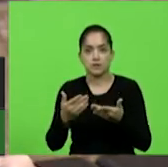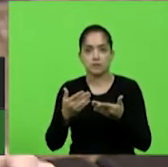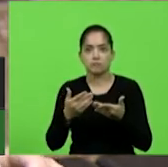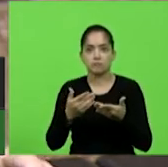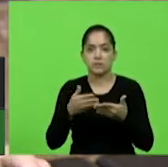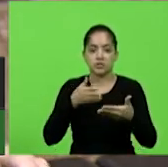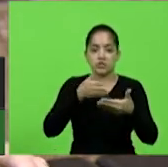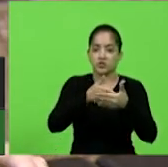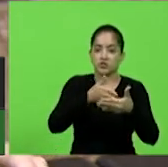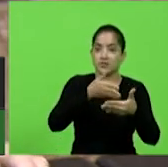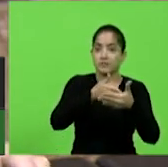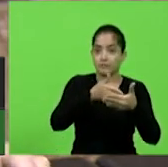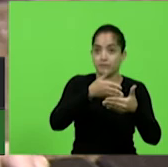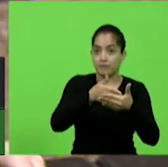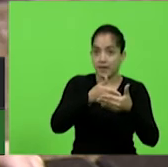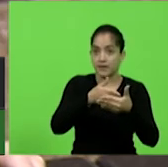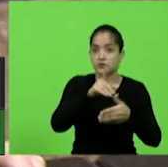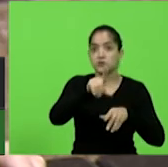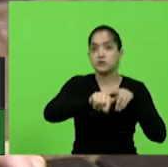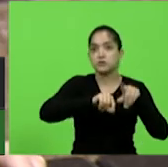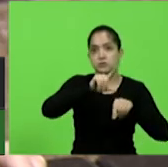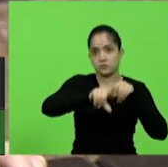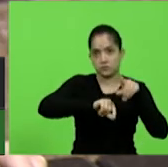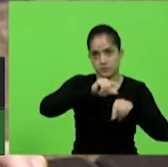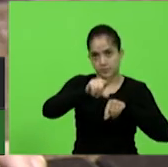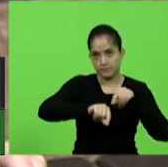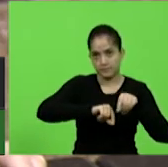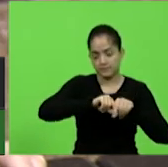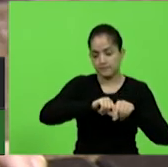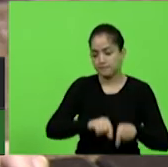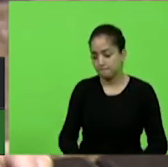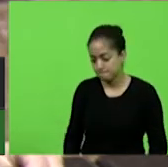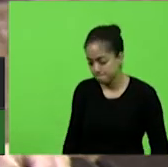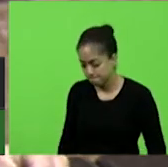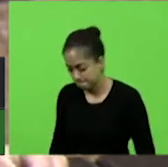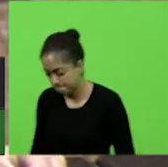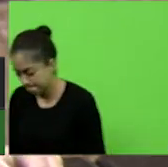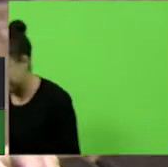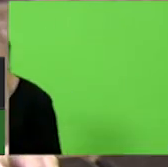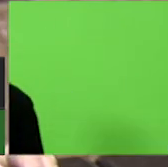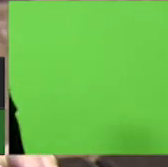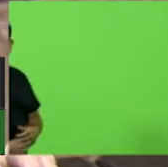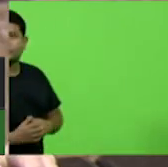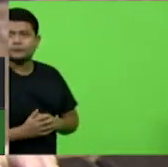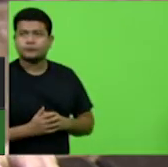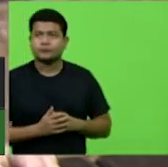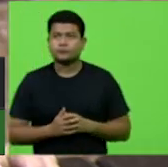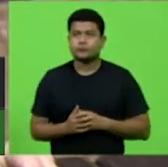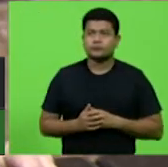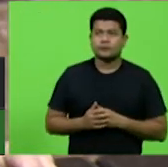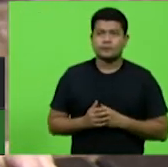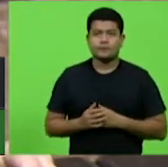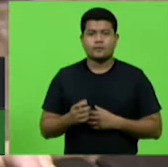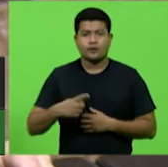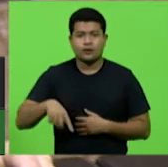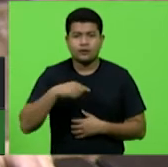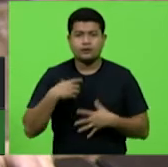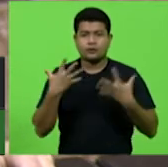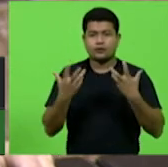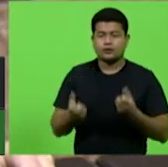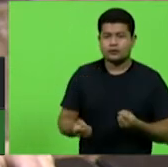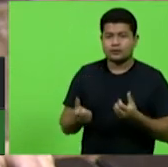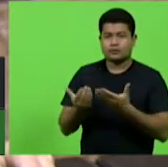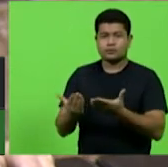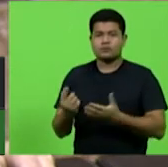privamos o catarinense de escolhas ao fechar o mercado dessa forma. E quando nós permitimos que um oligopólio de transporte se